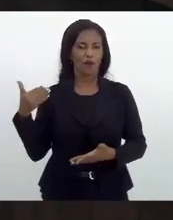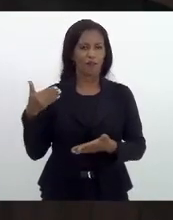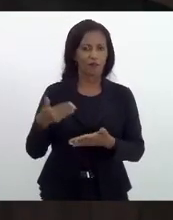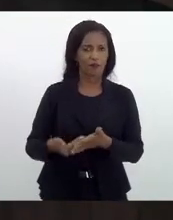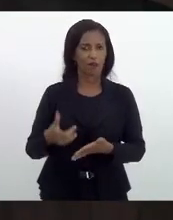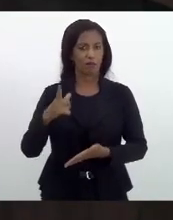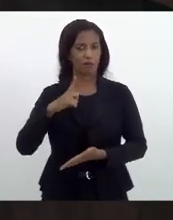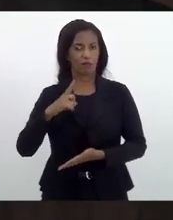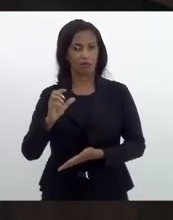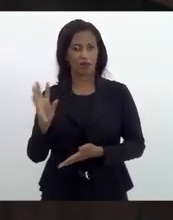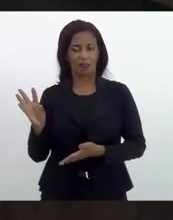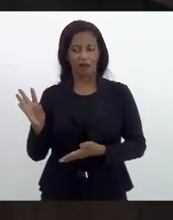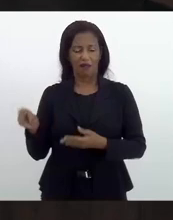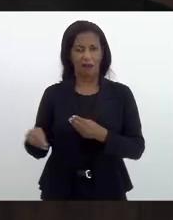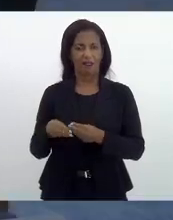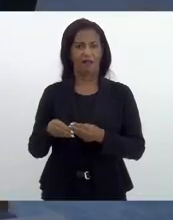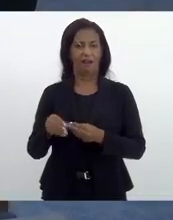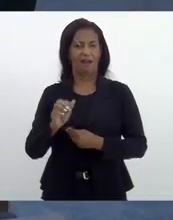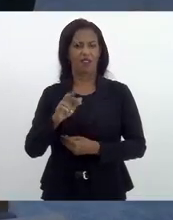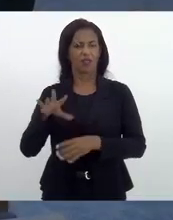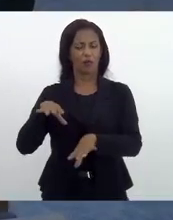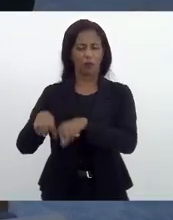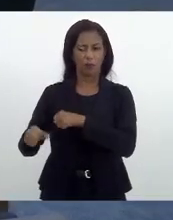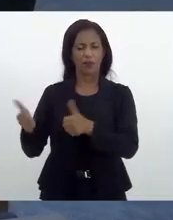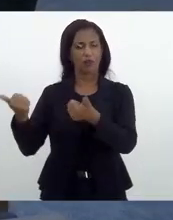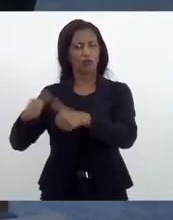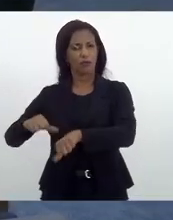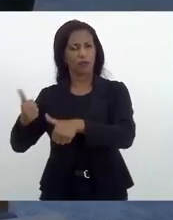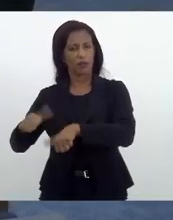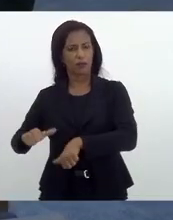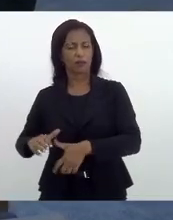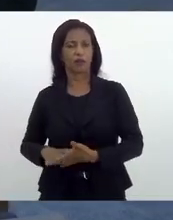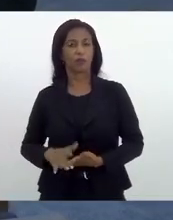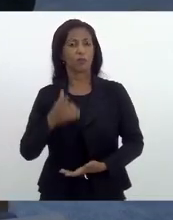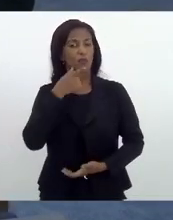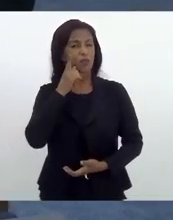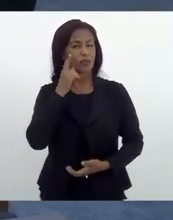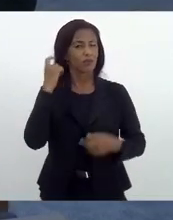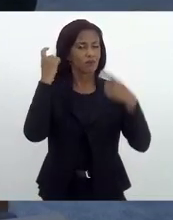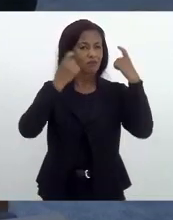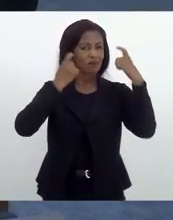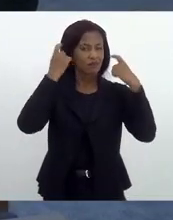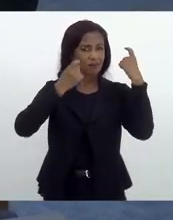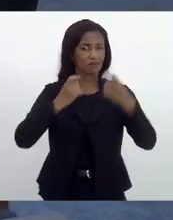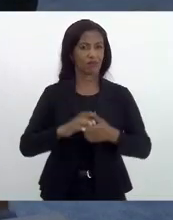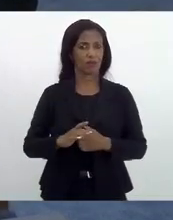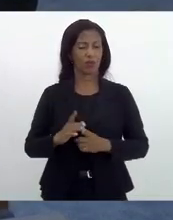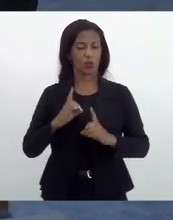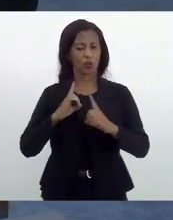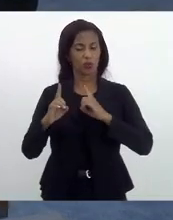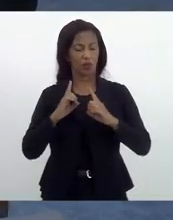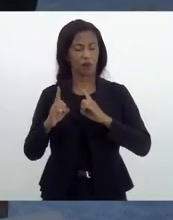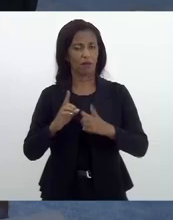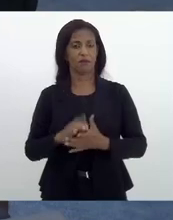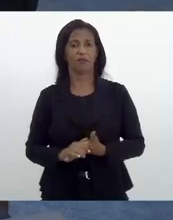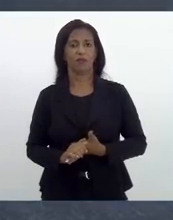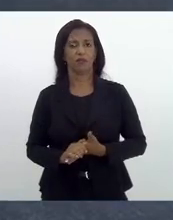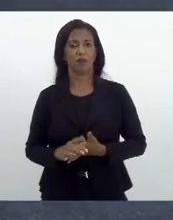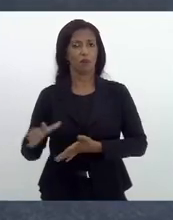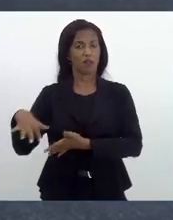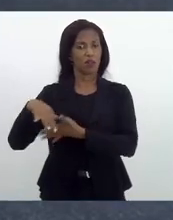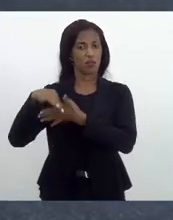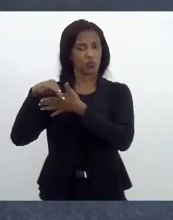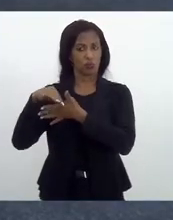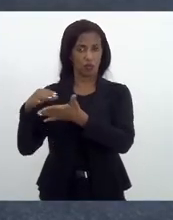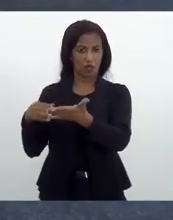um adicional condicionado a questões de informação, de avaliação. Mas ontem eu fiquei preocupado do debate assim mesmo, mas o líder do